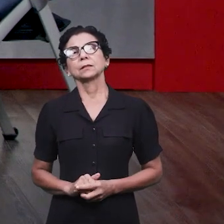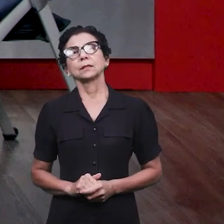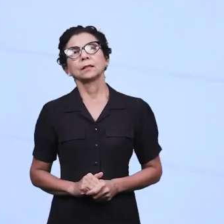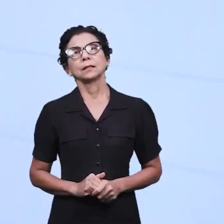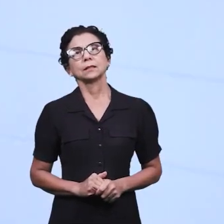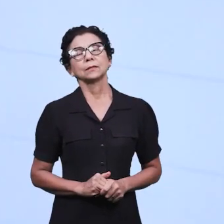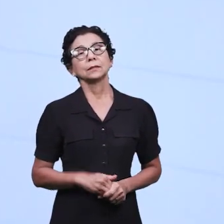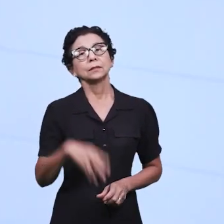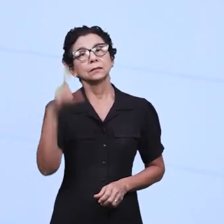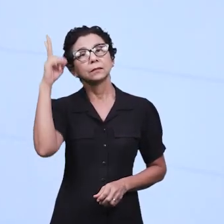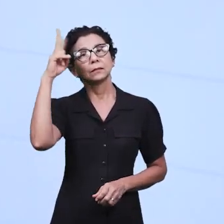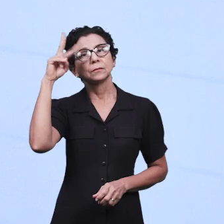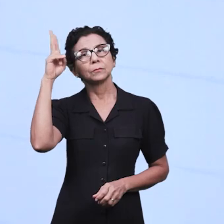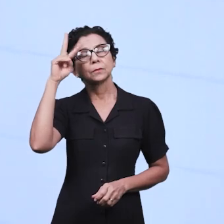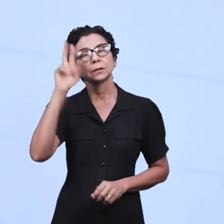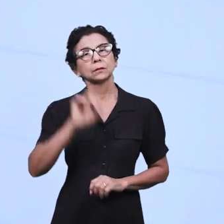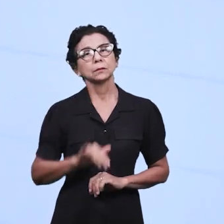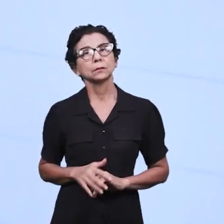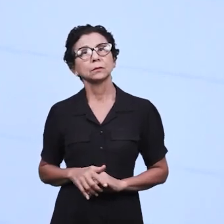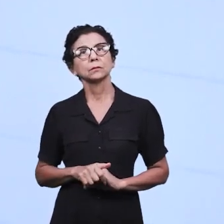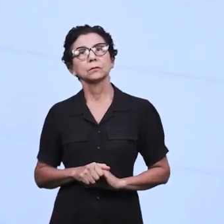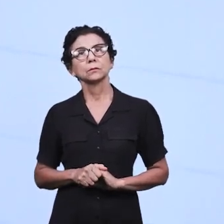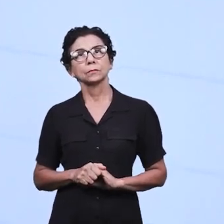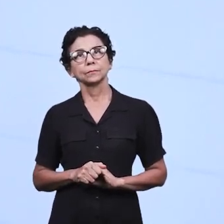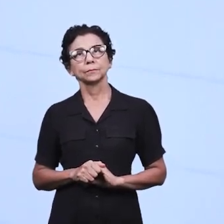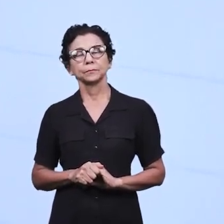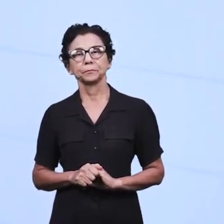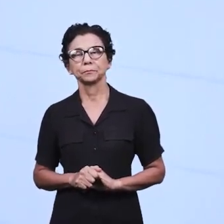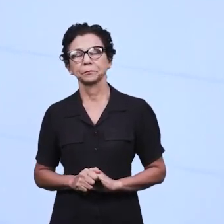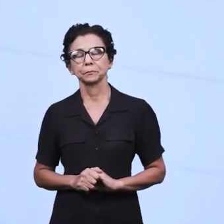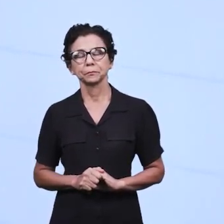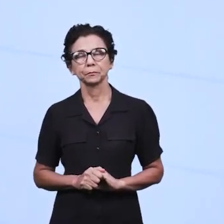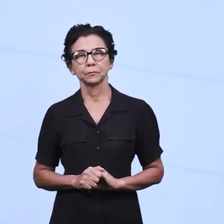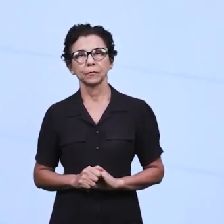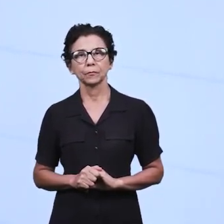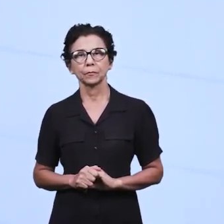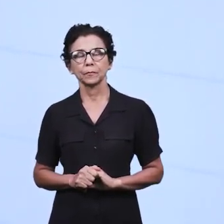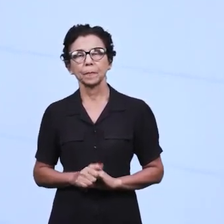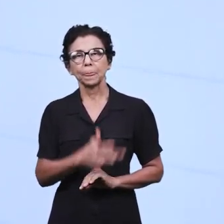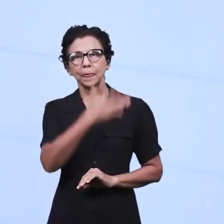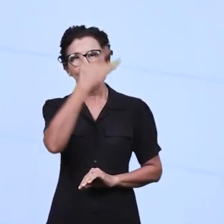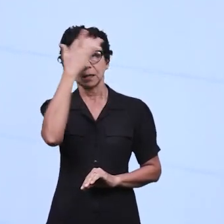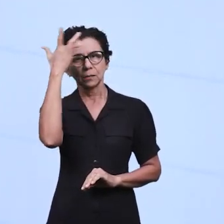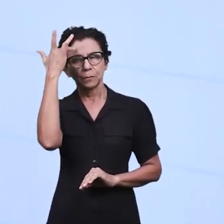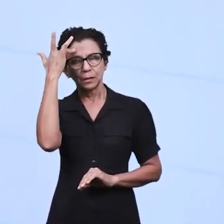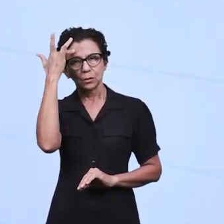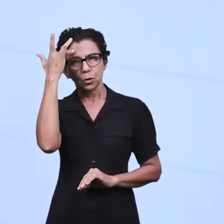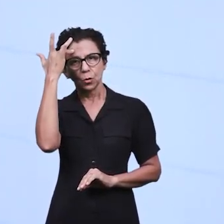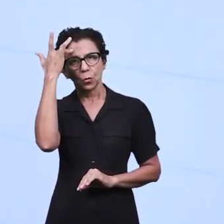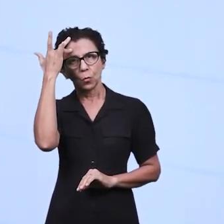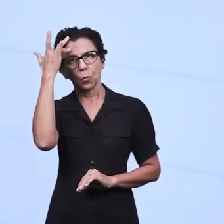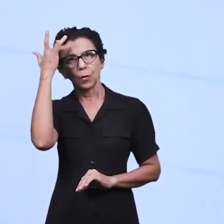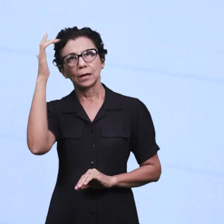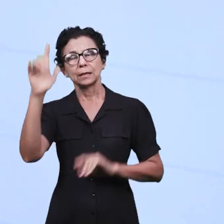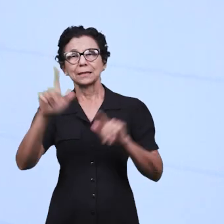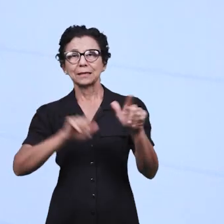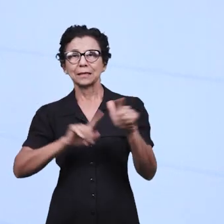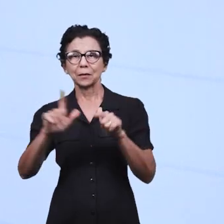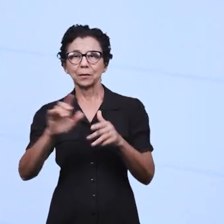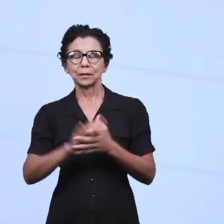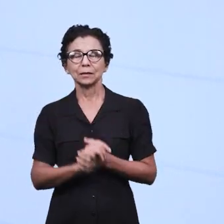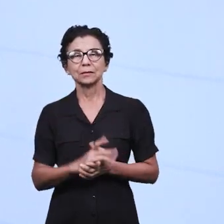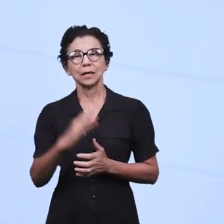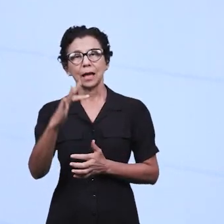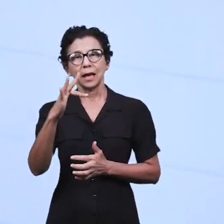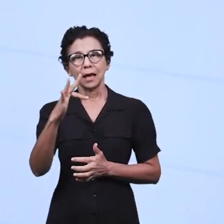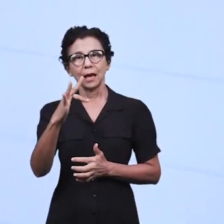mas lembrando que todas aquelas pessoas que trabalharam e que têm FGTS ou que